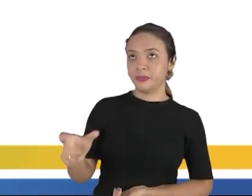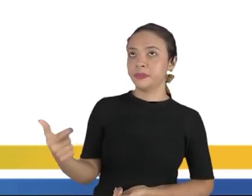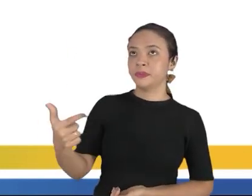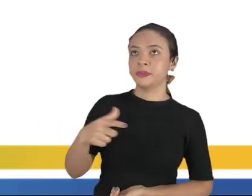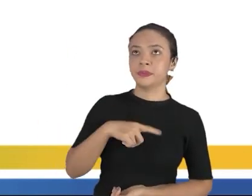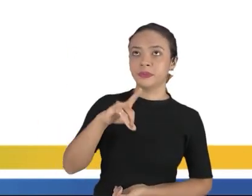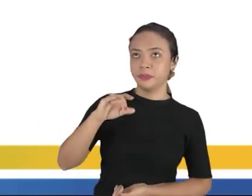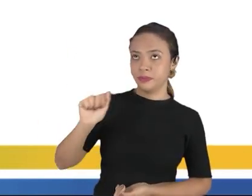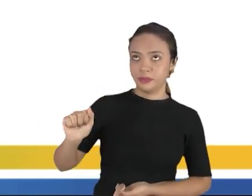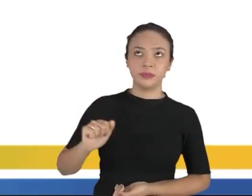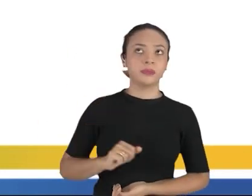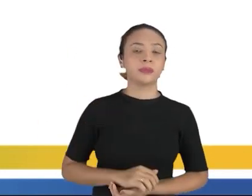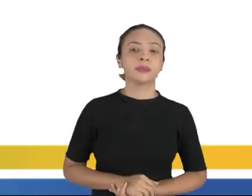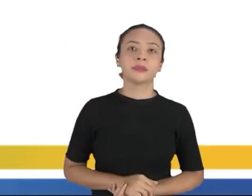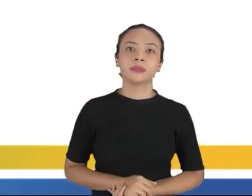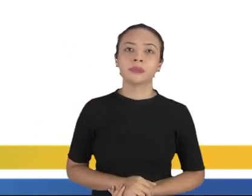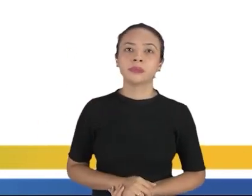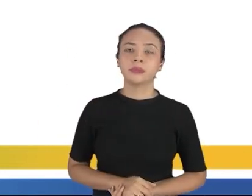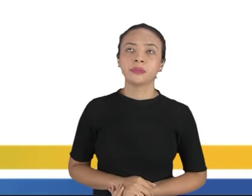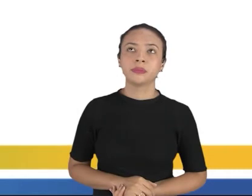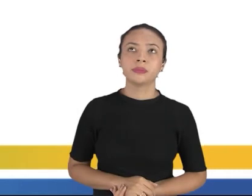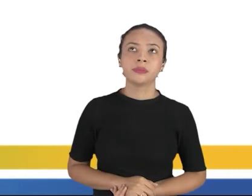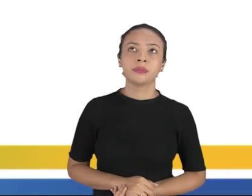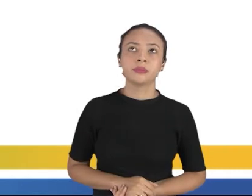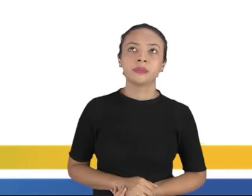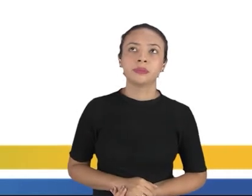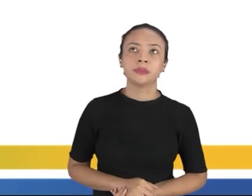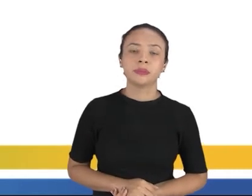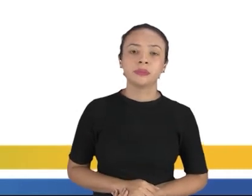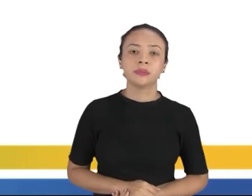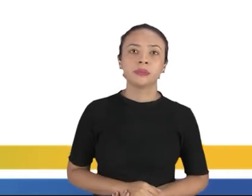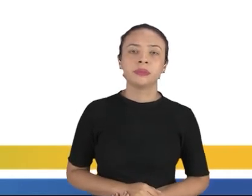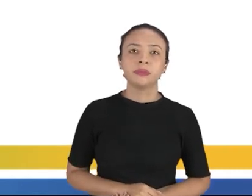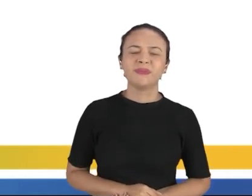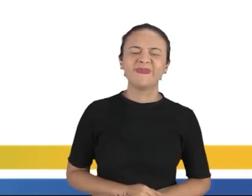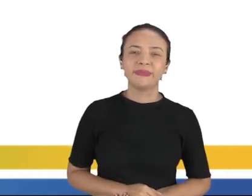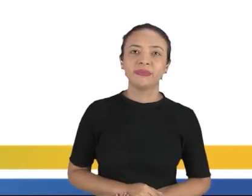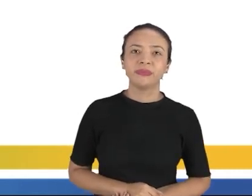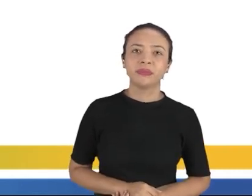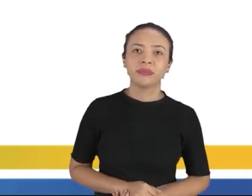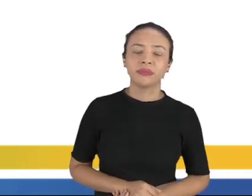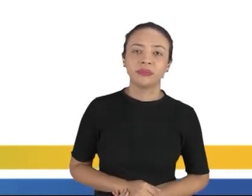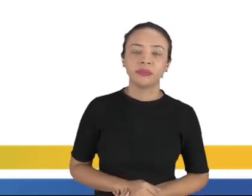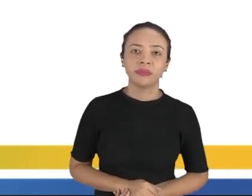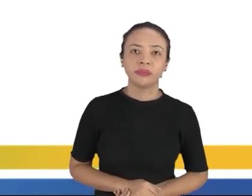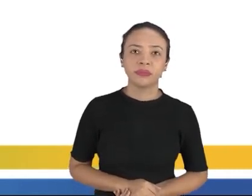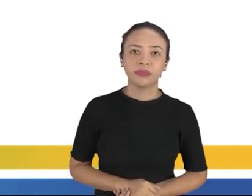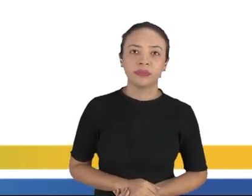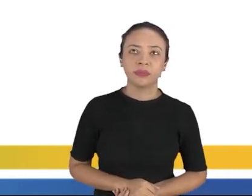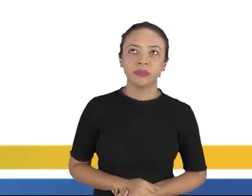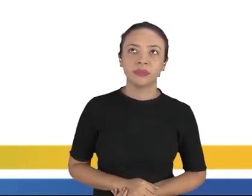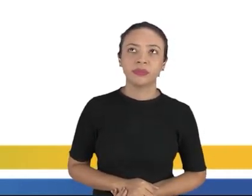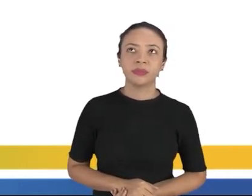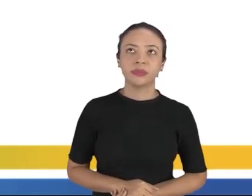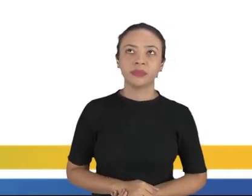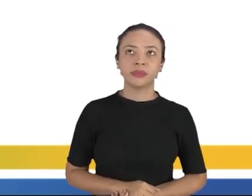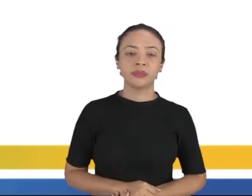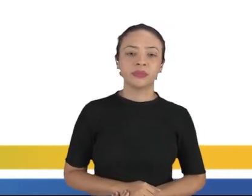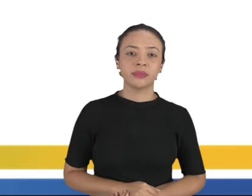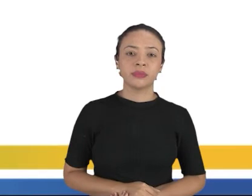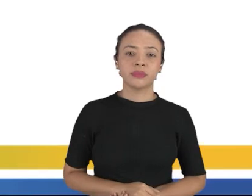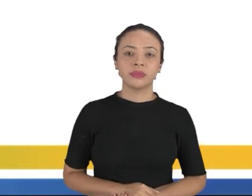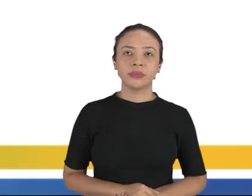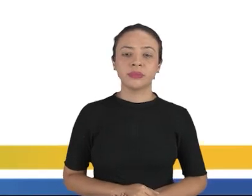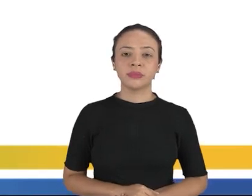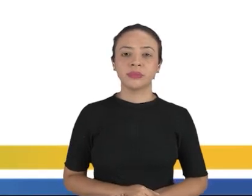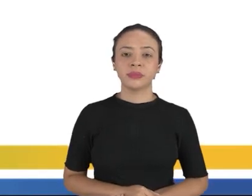datas, que é 4th Thursday of November, July 4th, February 4th, 14th e October 31st.